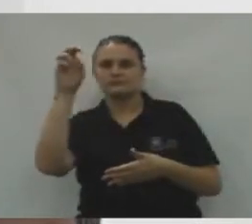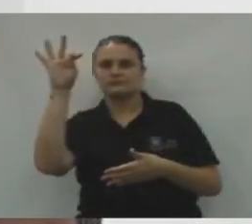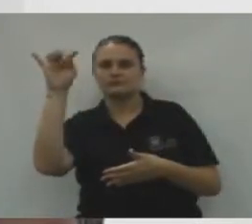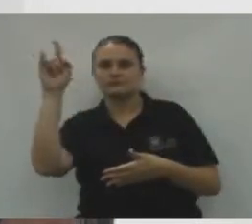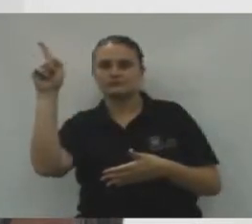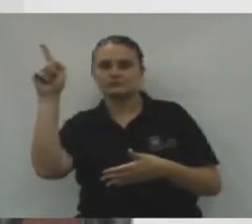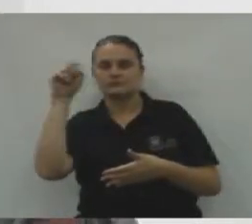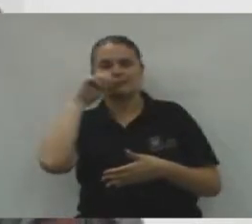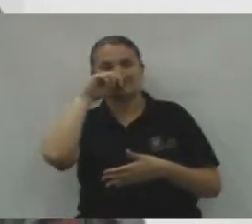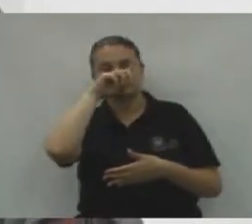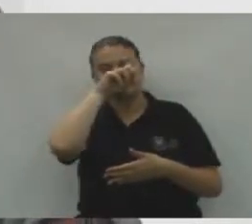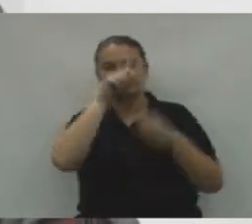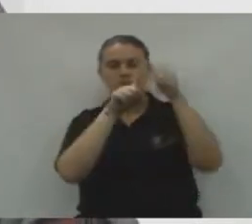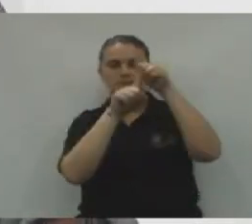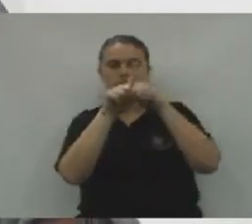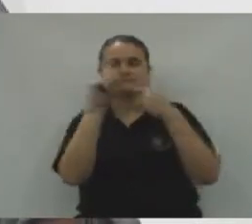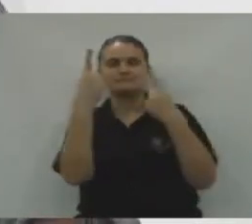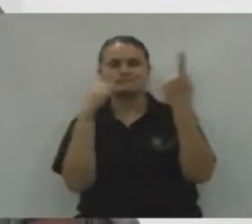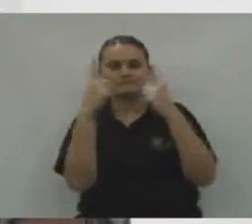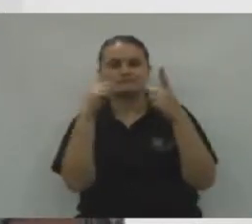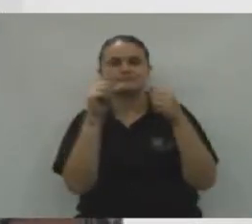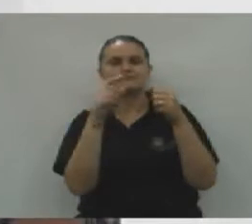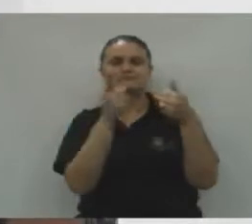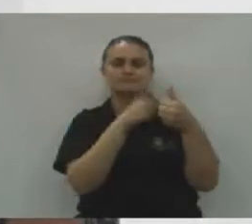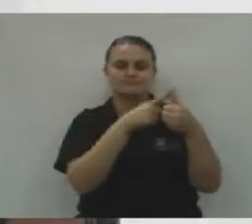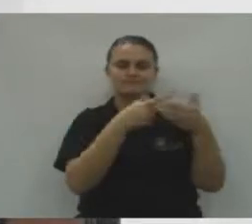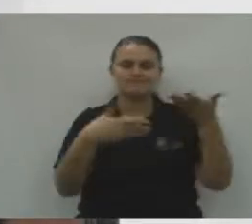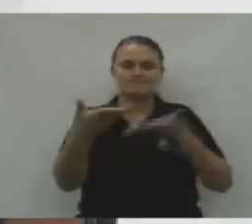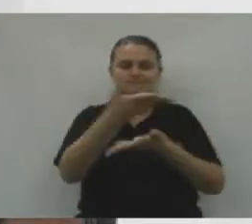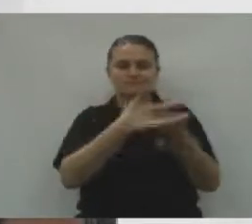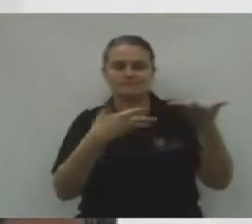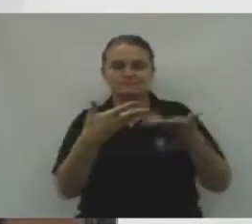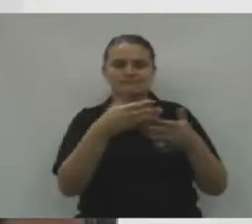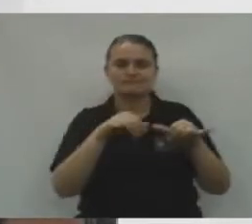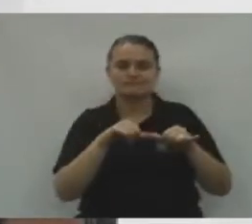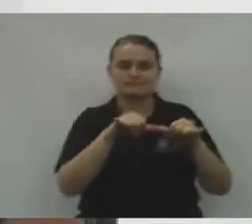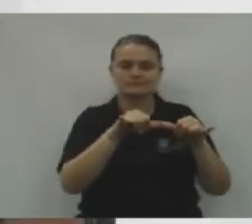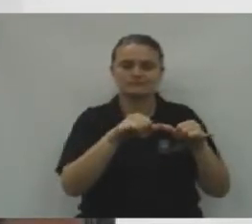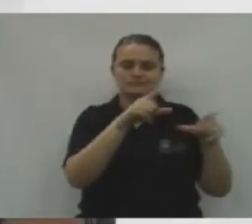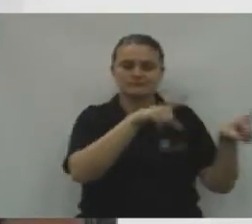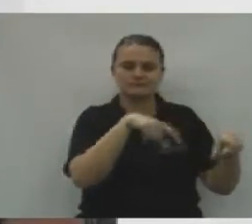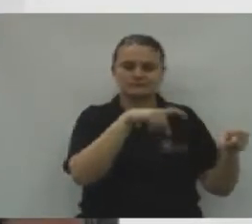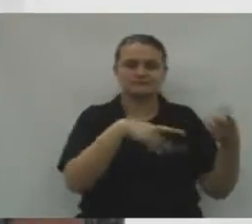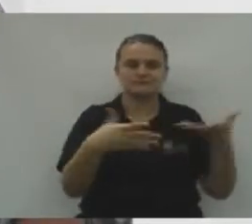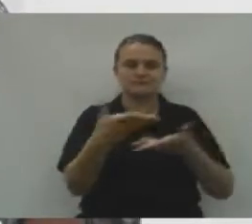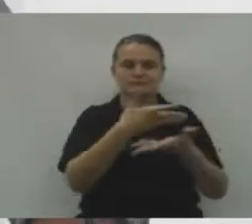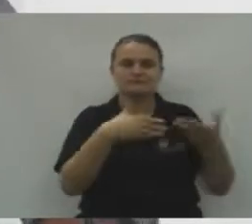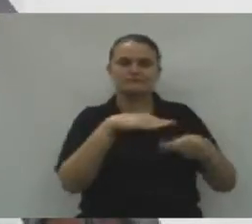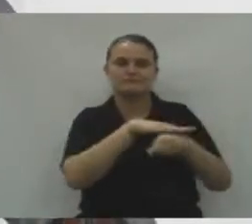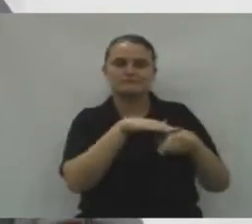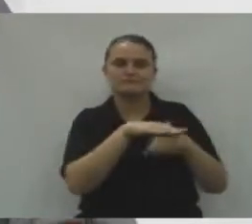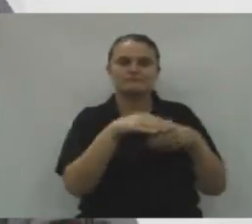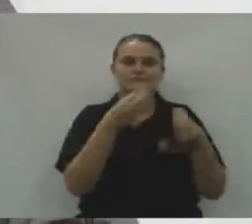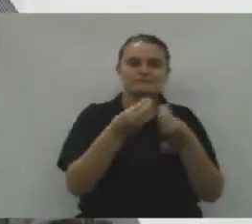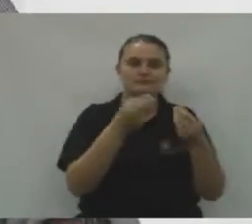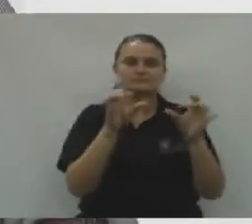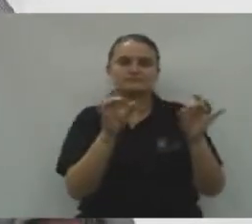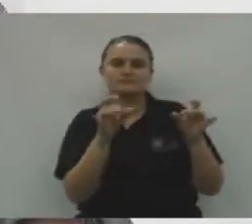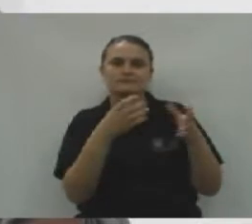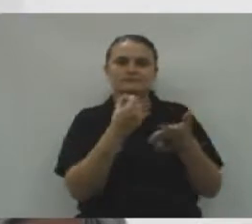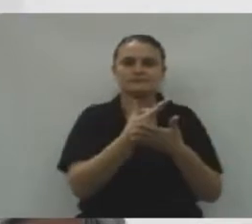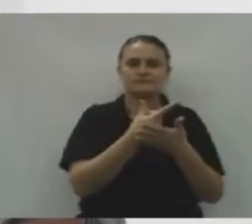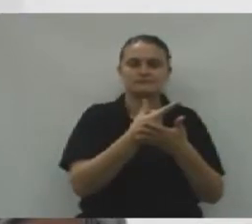de fevereiro vai ser feita a primeira rodada de negócios através do supermercado e produtores, e o prazo máximo para efetivação do